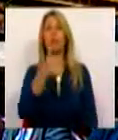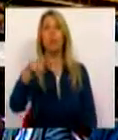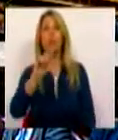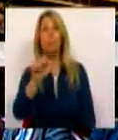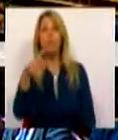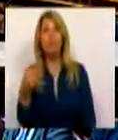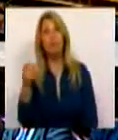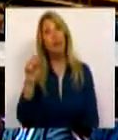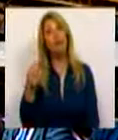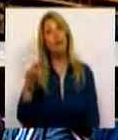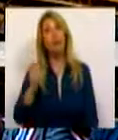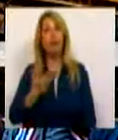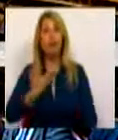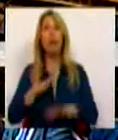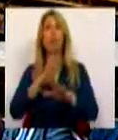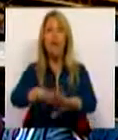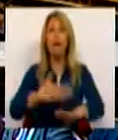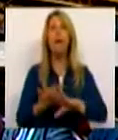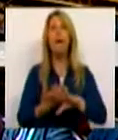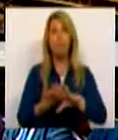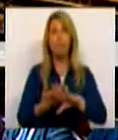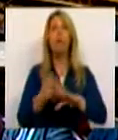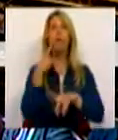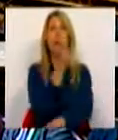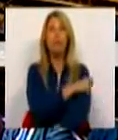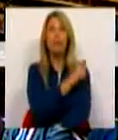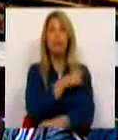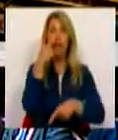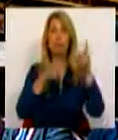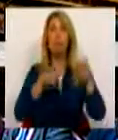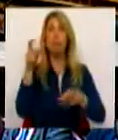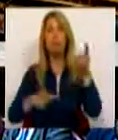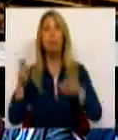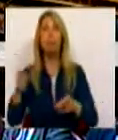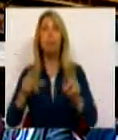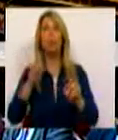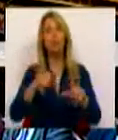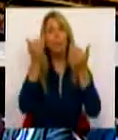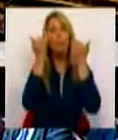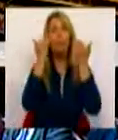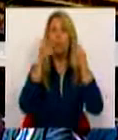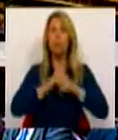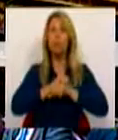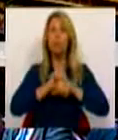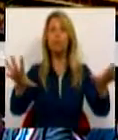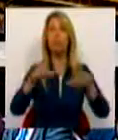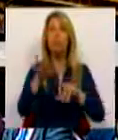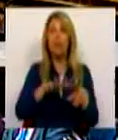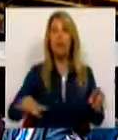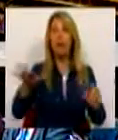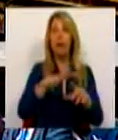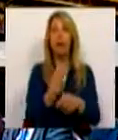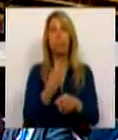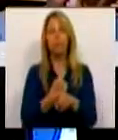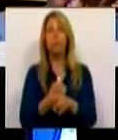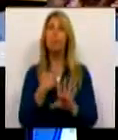PSD, relativamente ao reforço vacinal da população e à promoção da divulgação da informação nesta área. Cabe-me também dizer